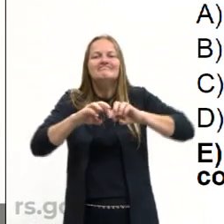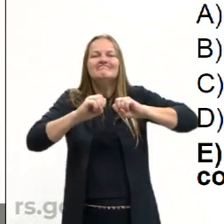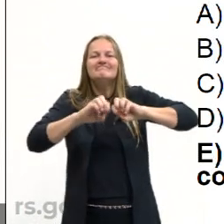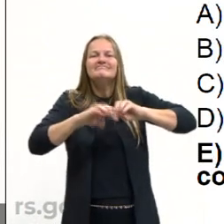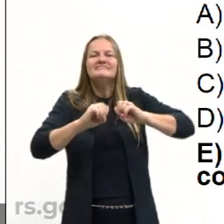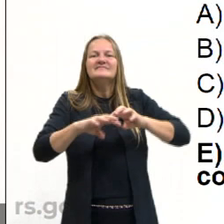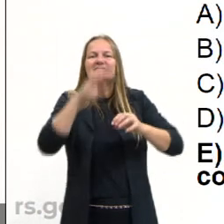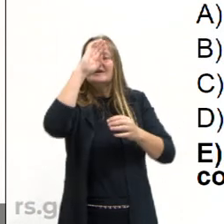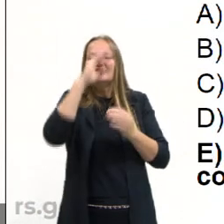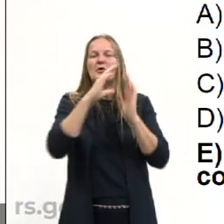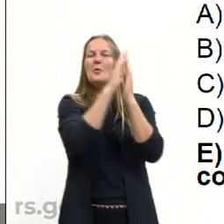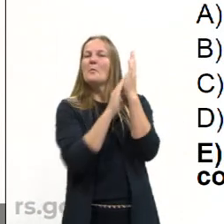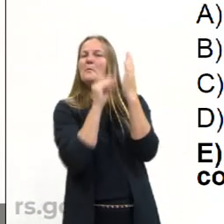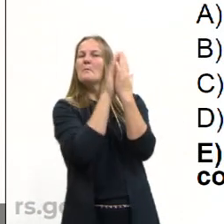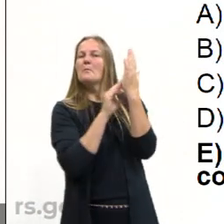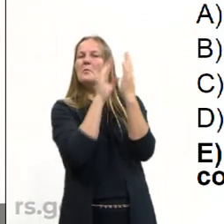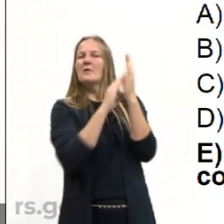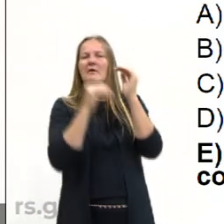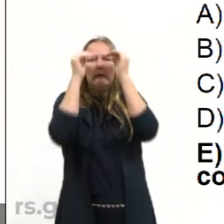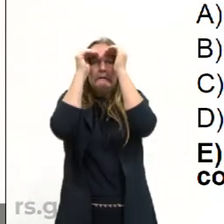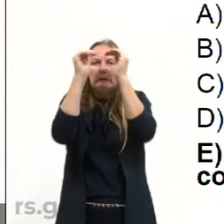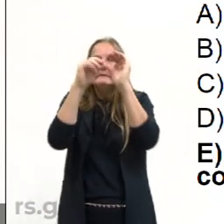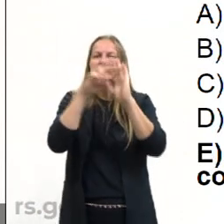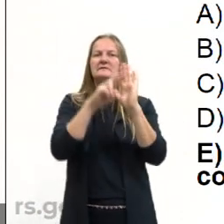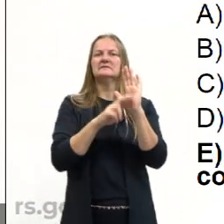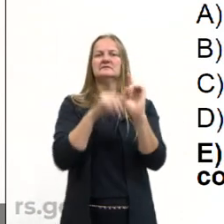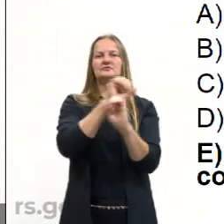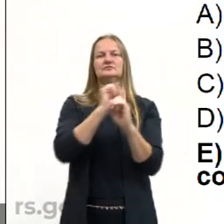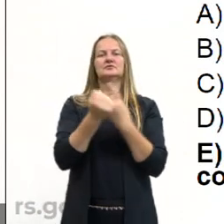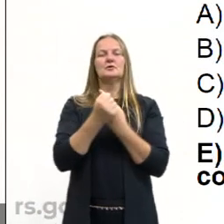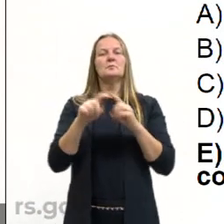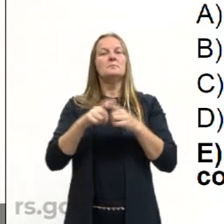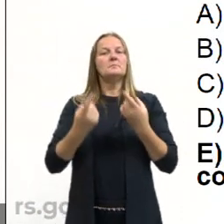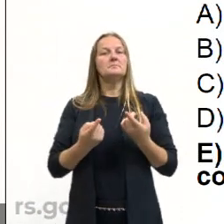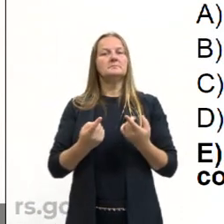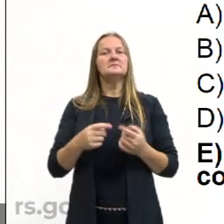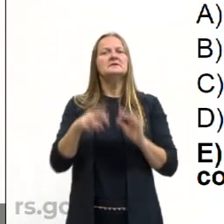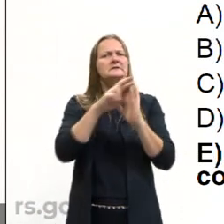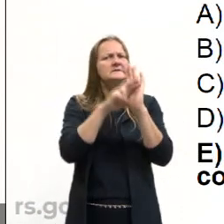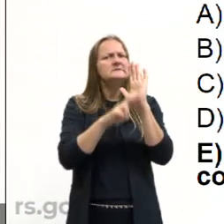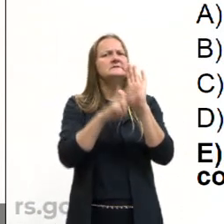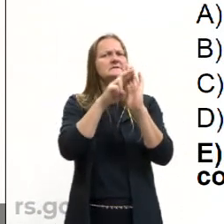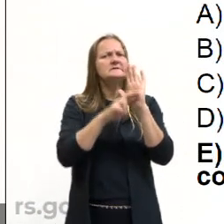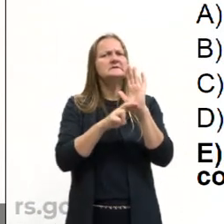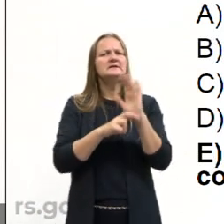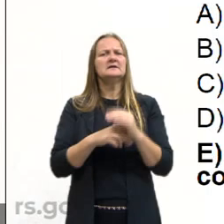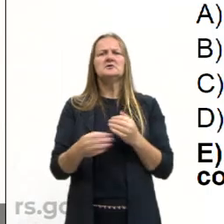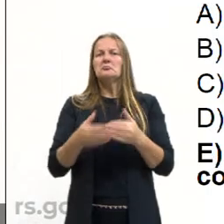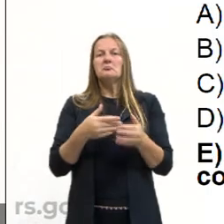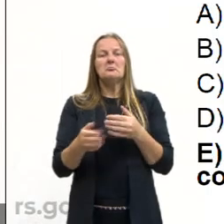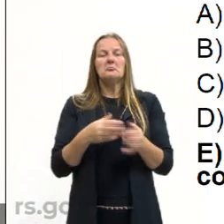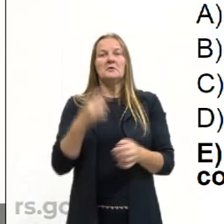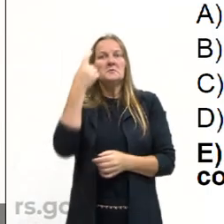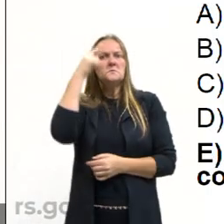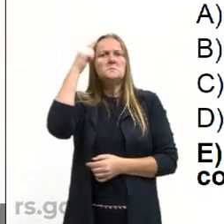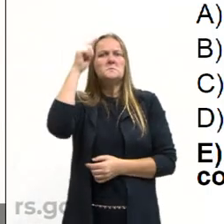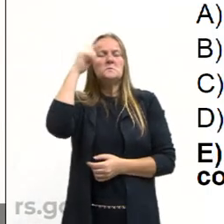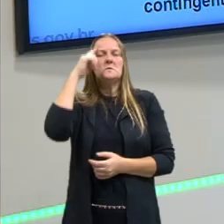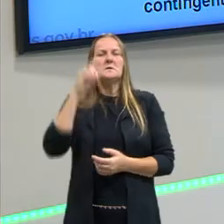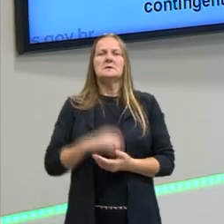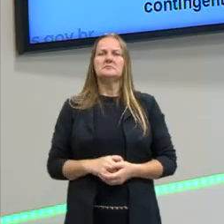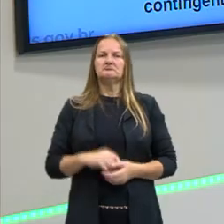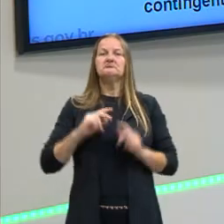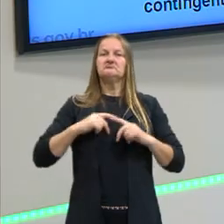ensinadas a obedecer às regras da sua sociedade no entanto essas regras não passavam de invenções